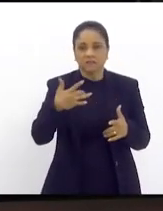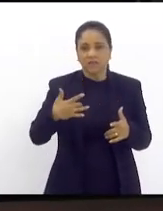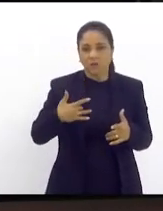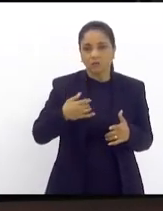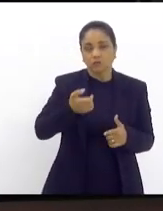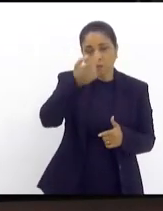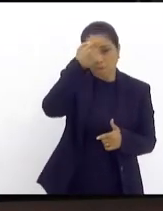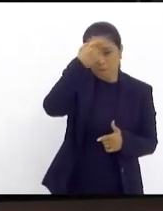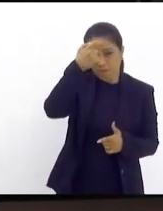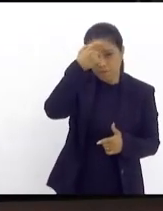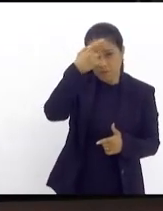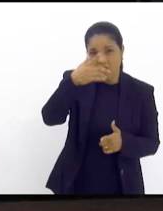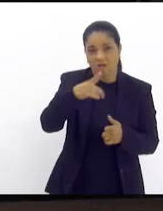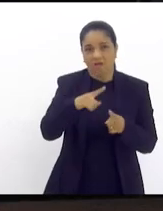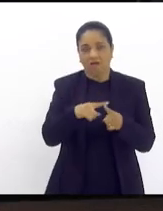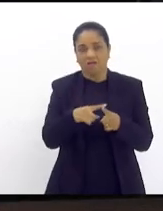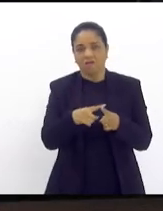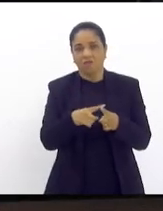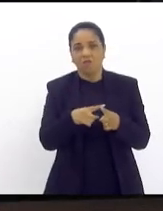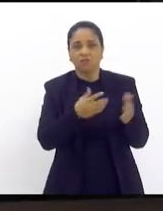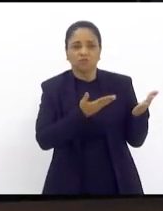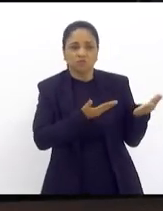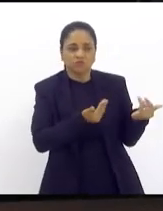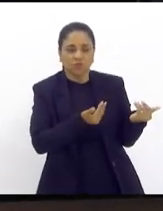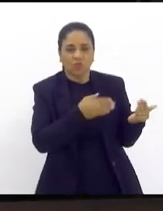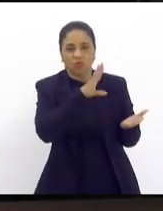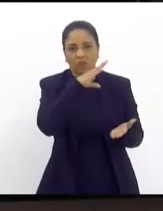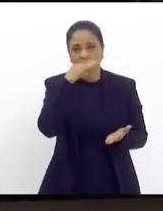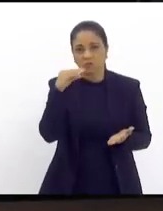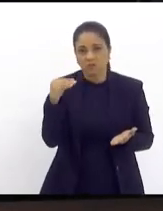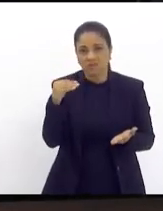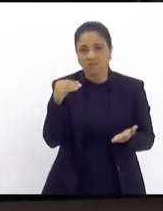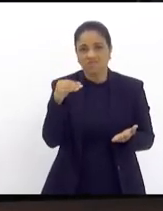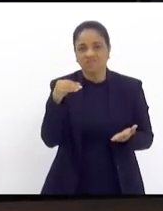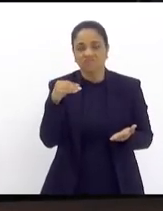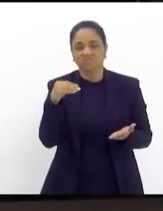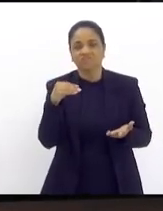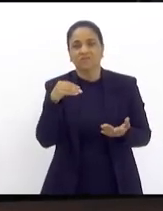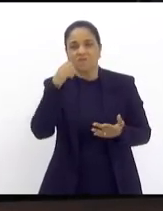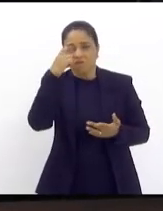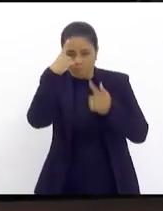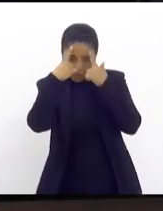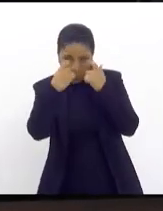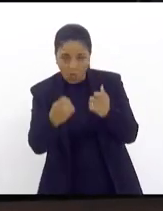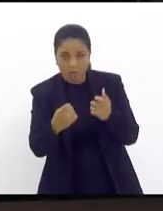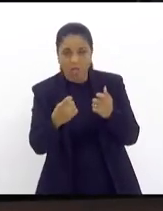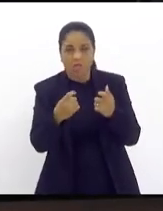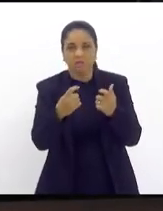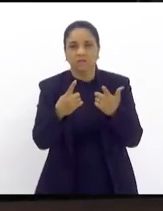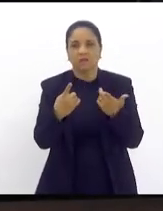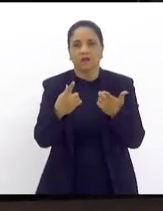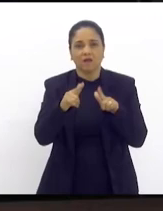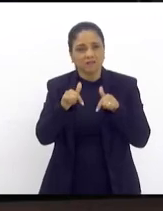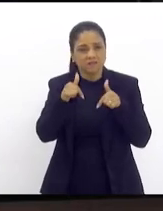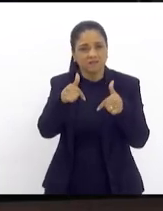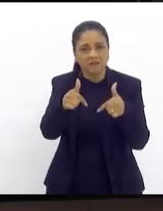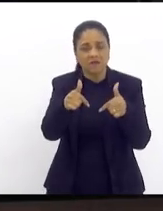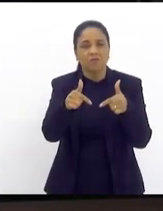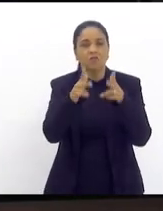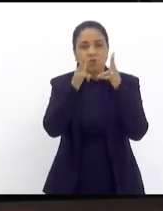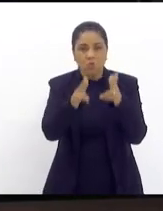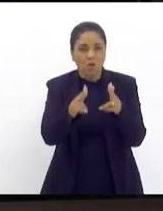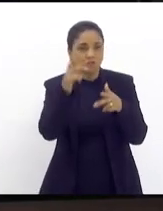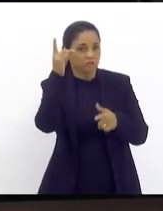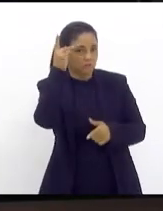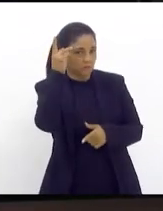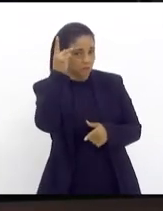criança esse jovem por uma situação completamente abrupta e violenta como essa que a gente já viu em São Paulo mas a gente